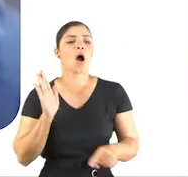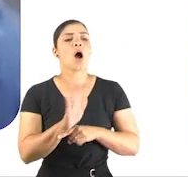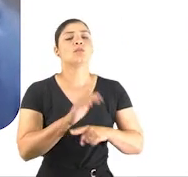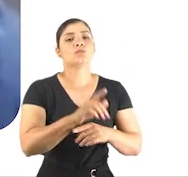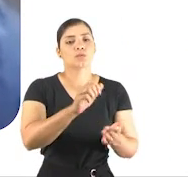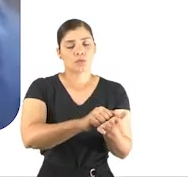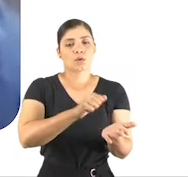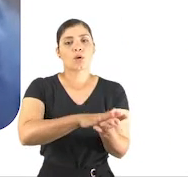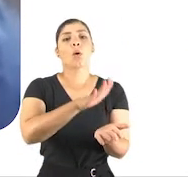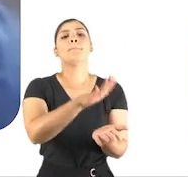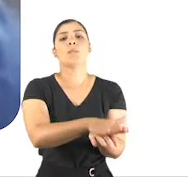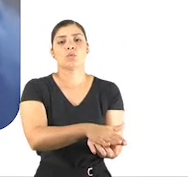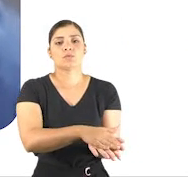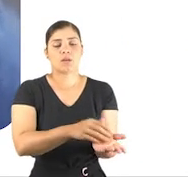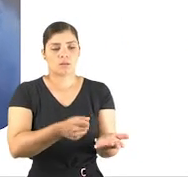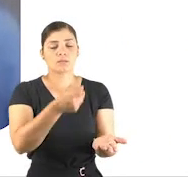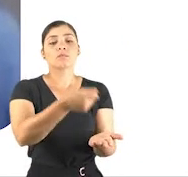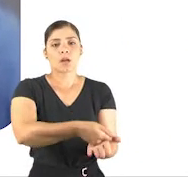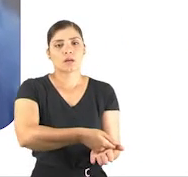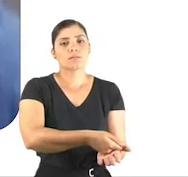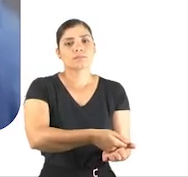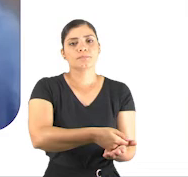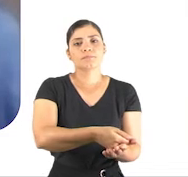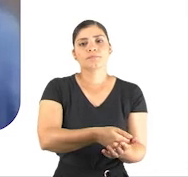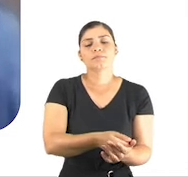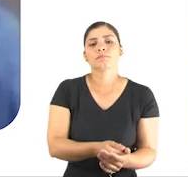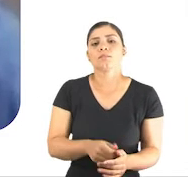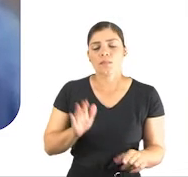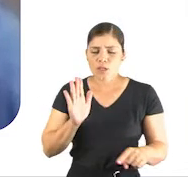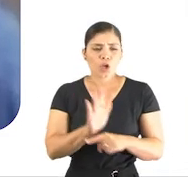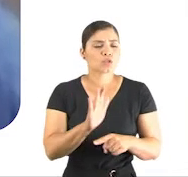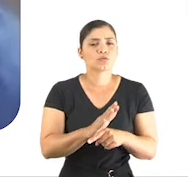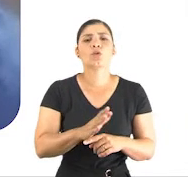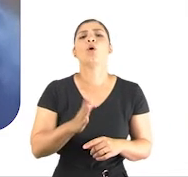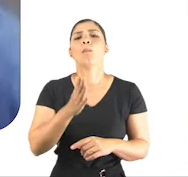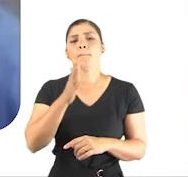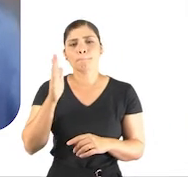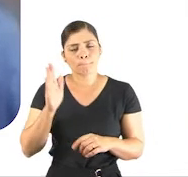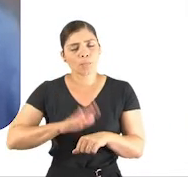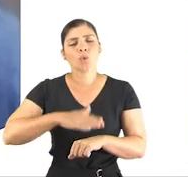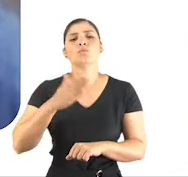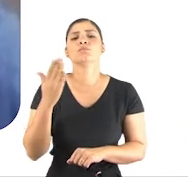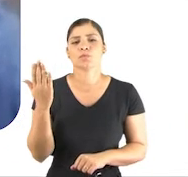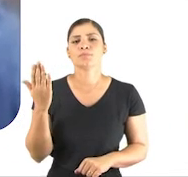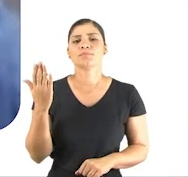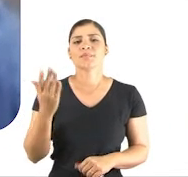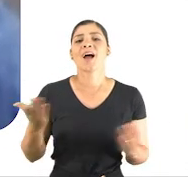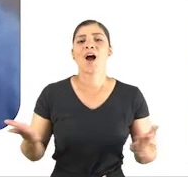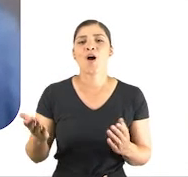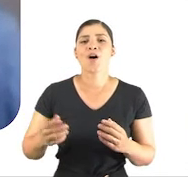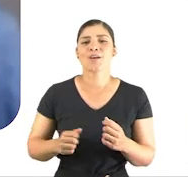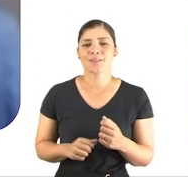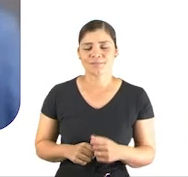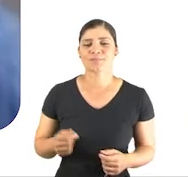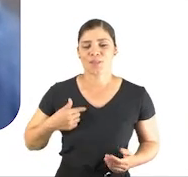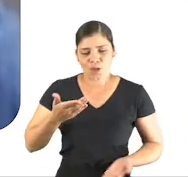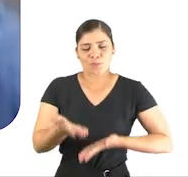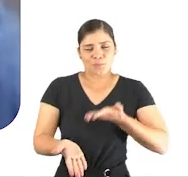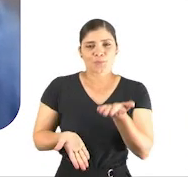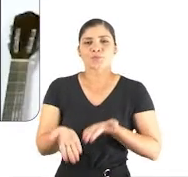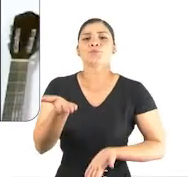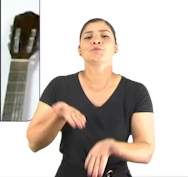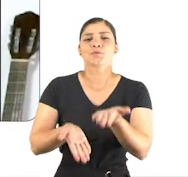de multa. Então, assim, ajudou muito e a gente aí está na luta com os fornecedores para esse engajamento